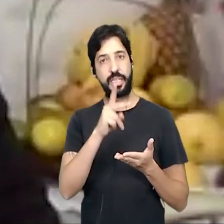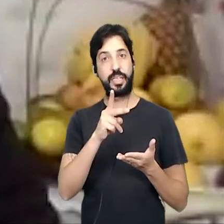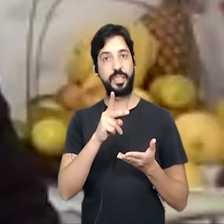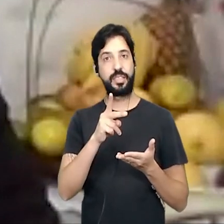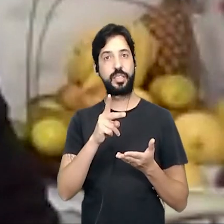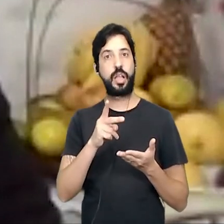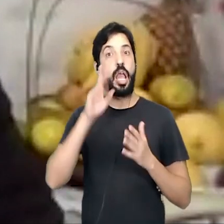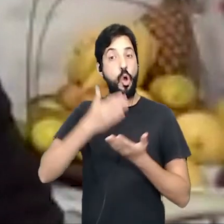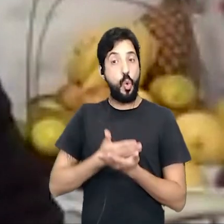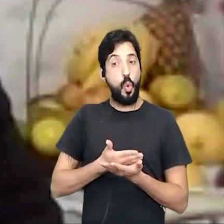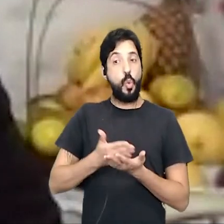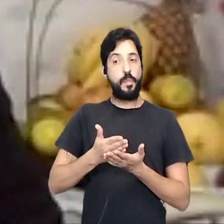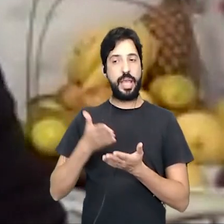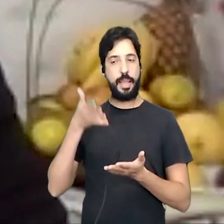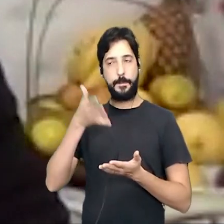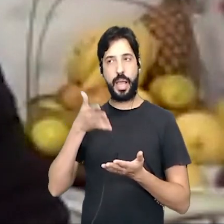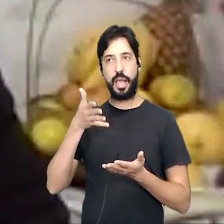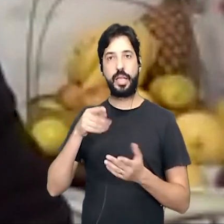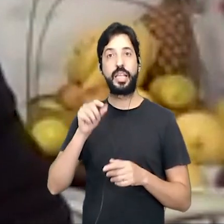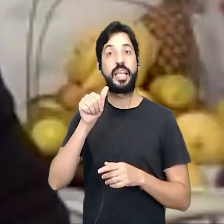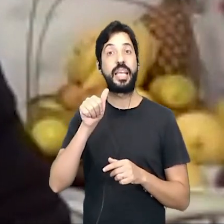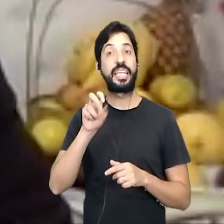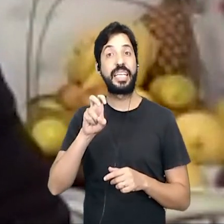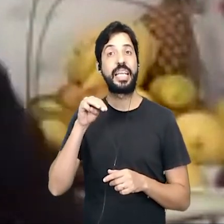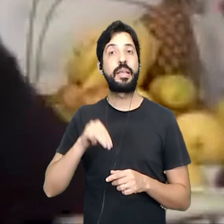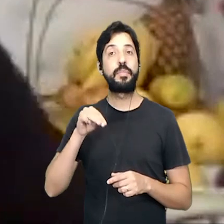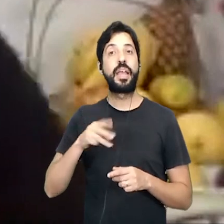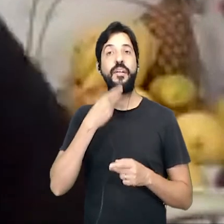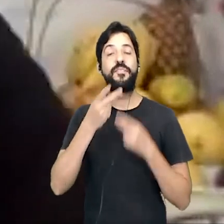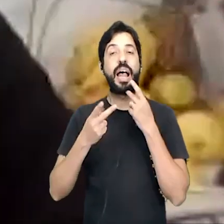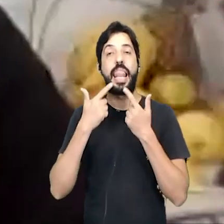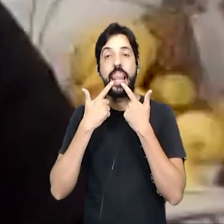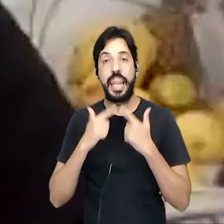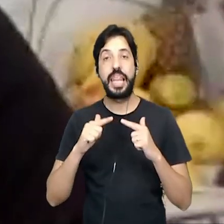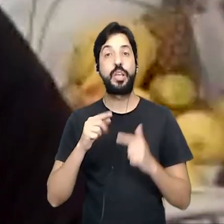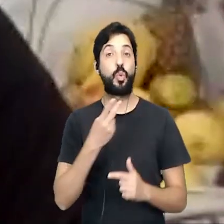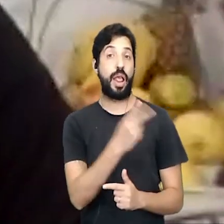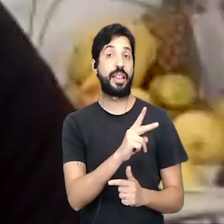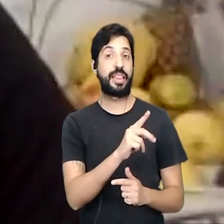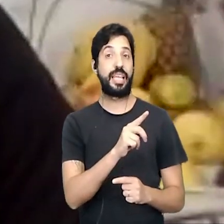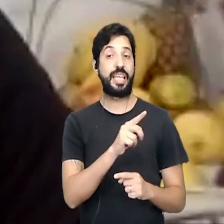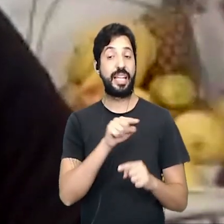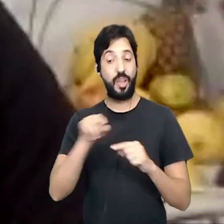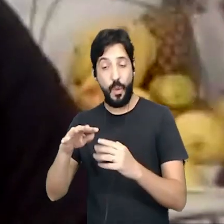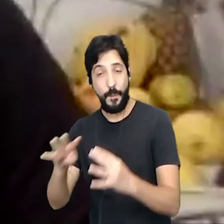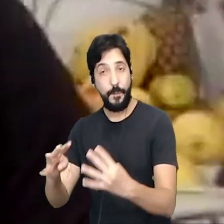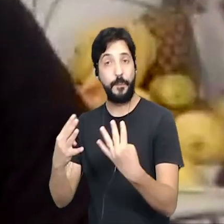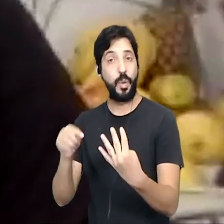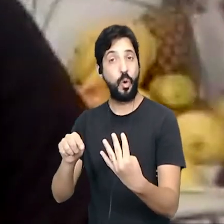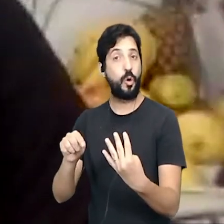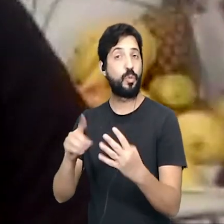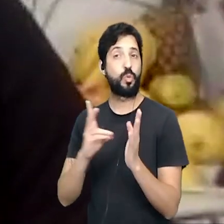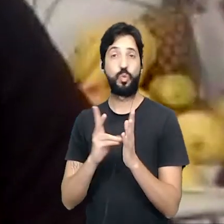numa palestra. Ele, exatamente no início da palestra, ele ficou 15 minutos falando em Yanomami para um público